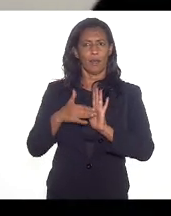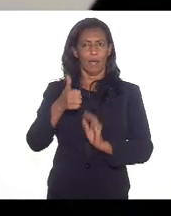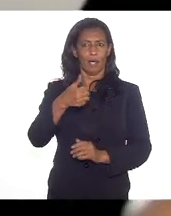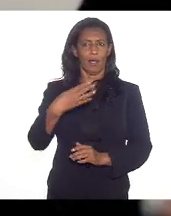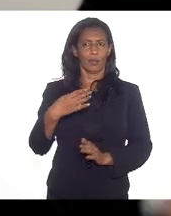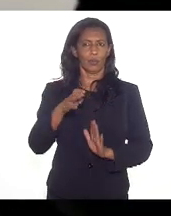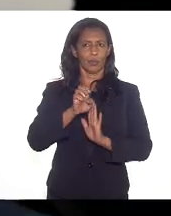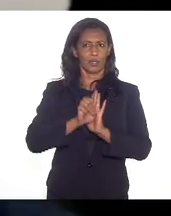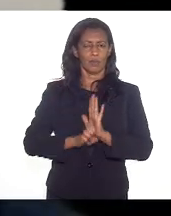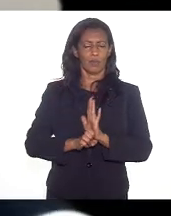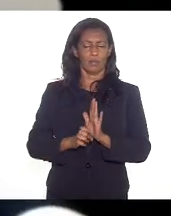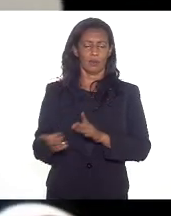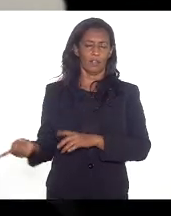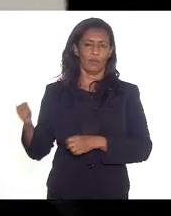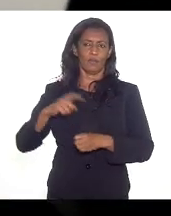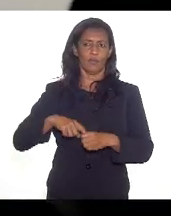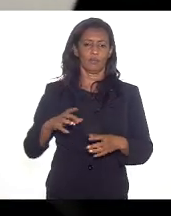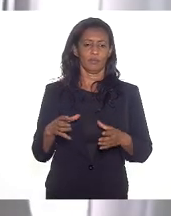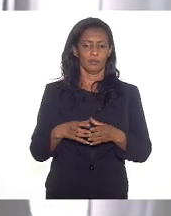emendas e retorna às comissões.